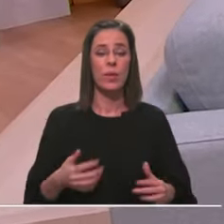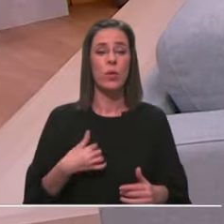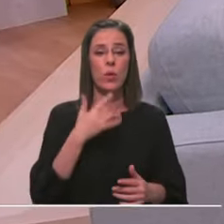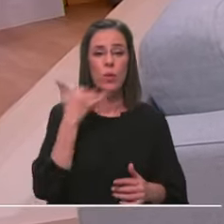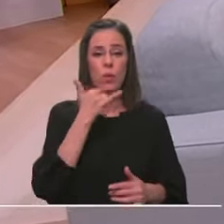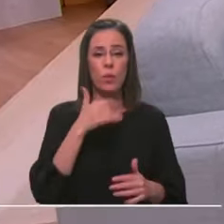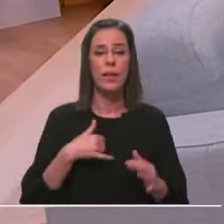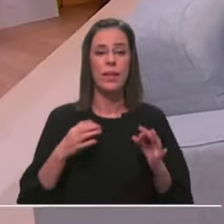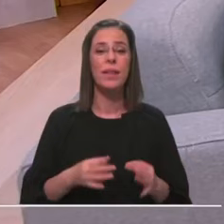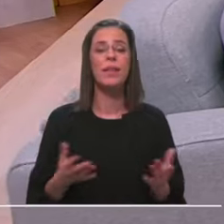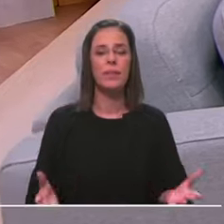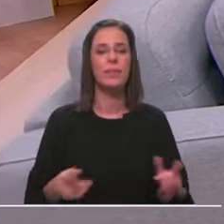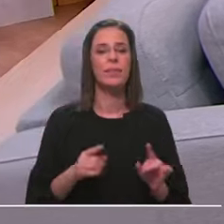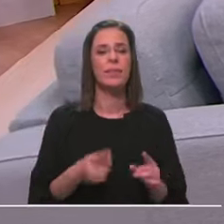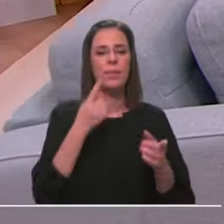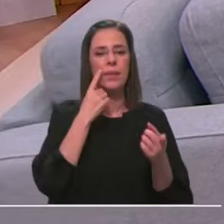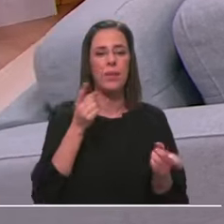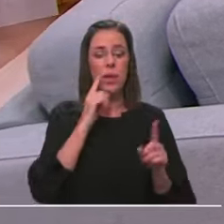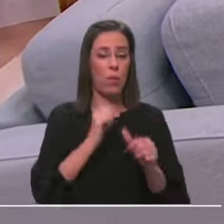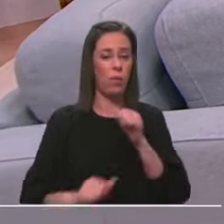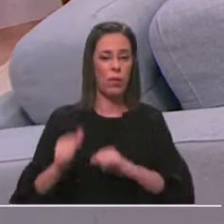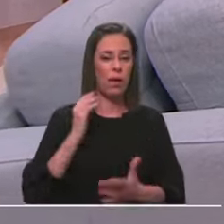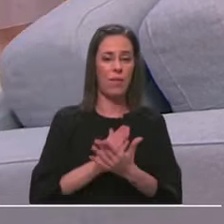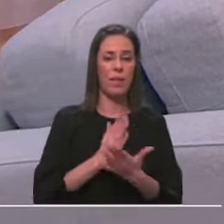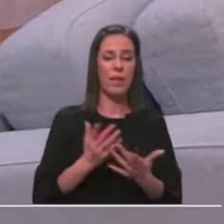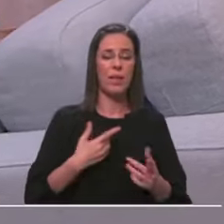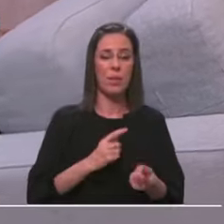muito feliz mesmo e acho que já não voltava atrás com nada daquilo que tinha das minhas mudanças